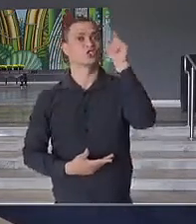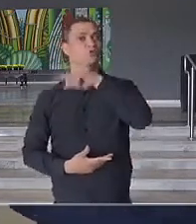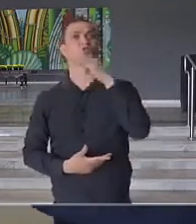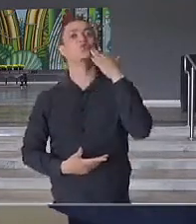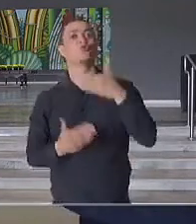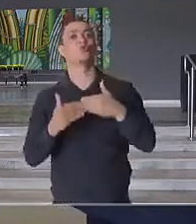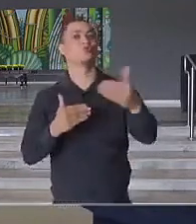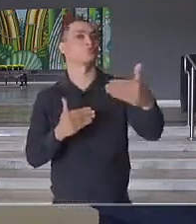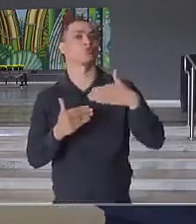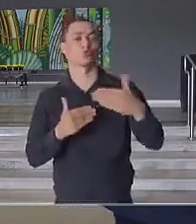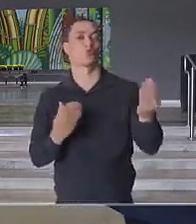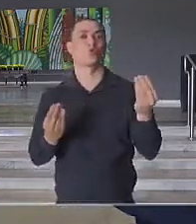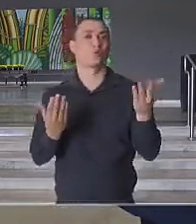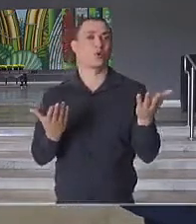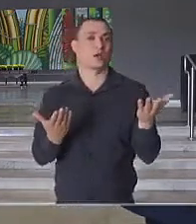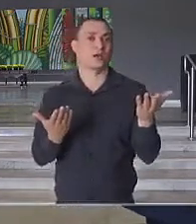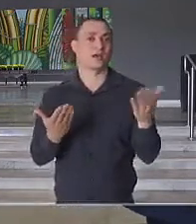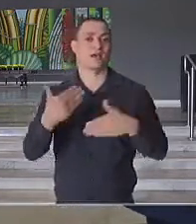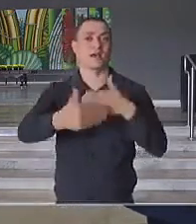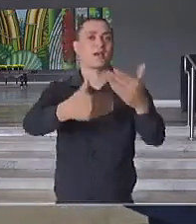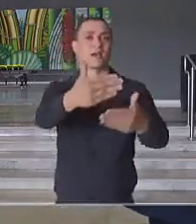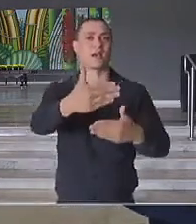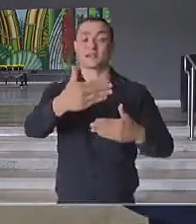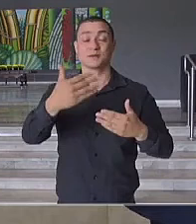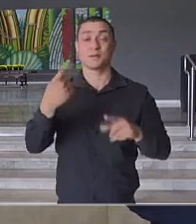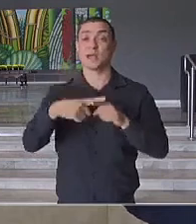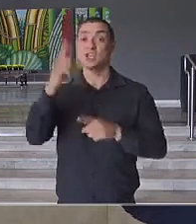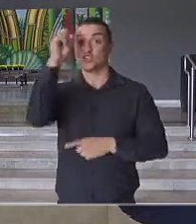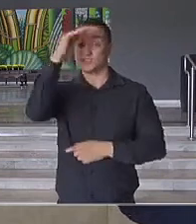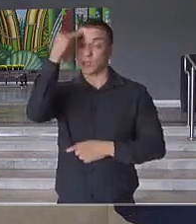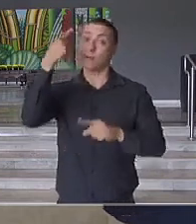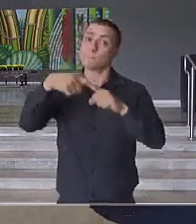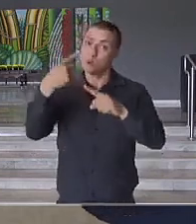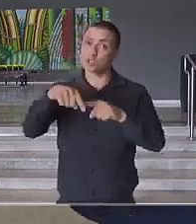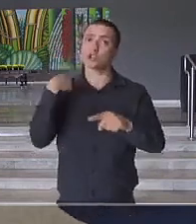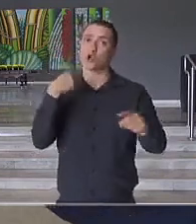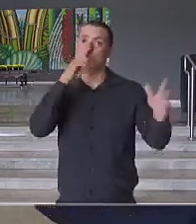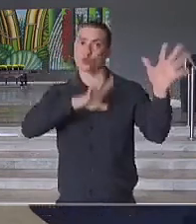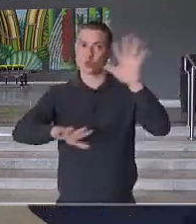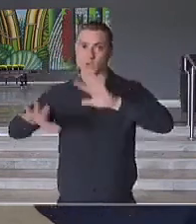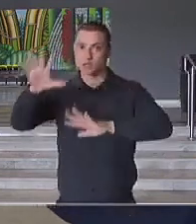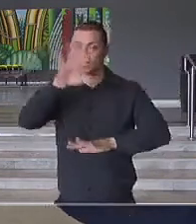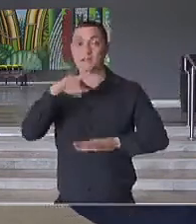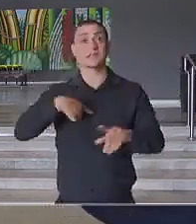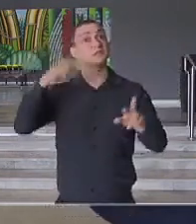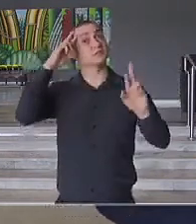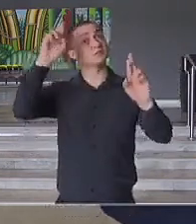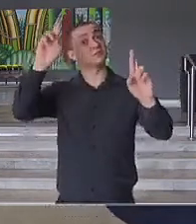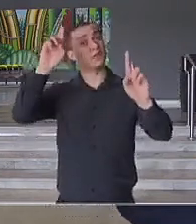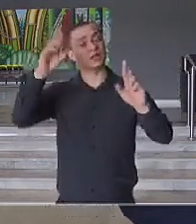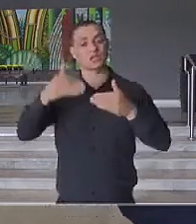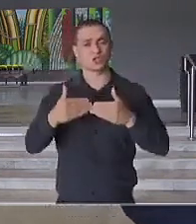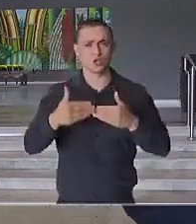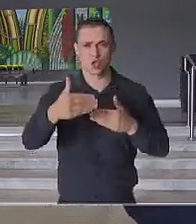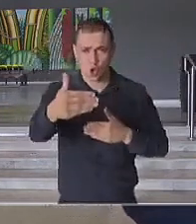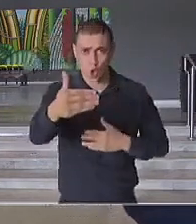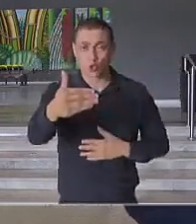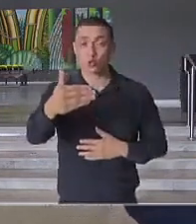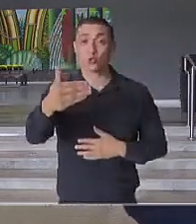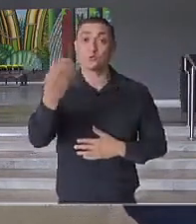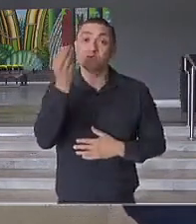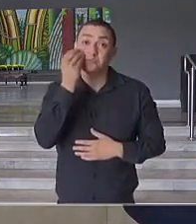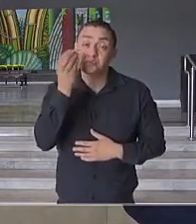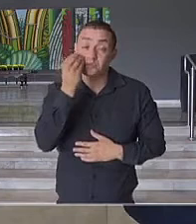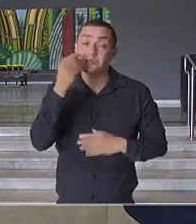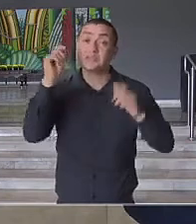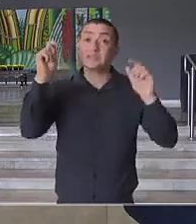pandemia vai seguir daqui para frente. Por isso que nós estamos tomando esse cuidado e esperar que logo tenha